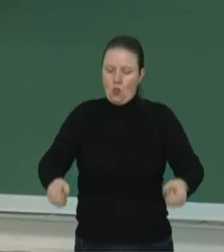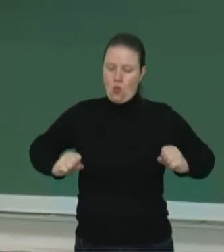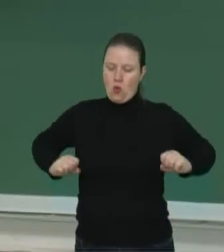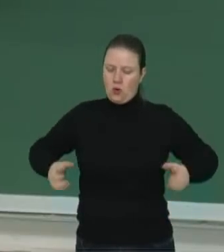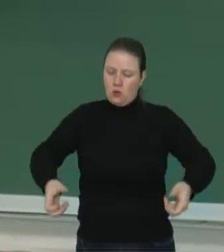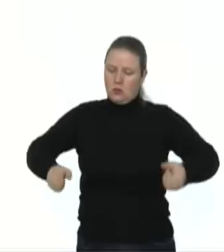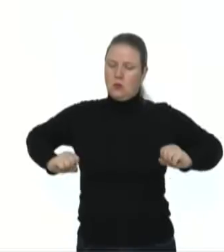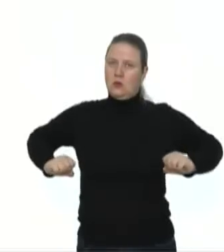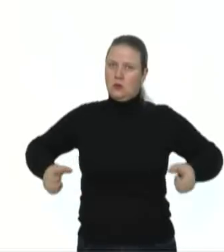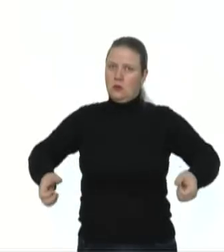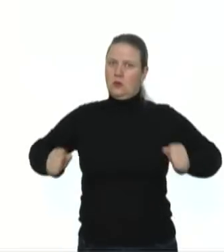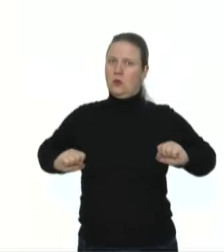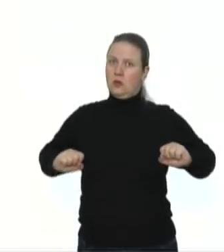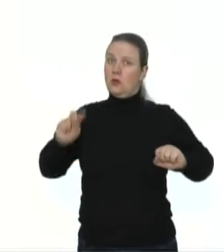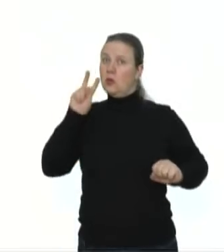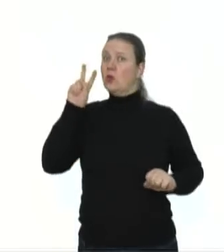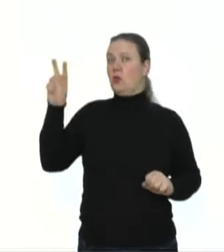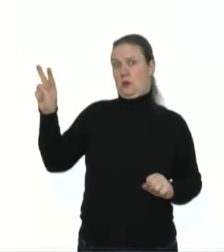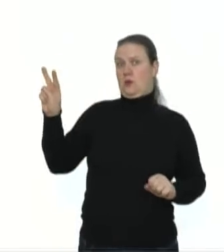como vocês estão vendo nessa